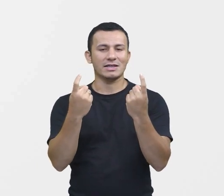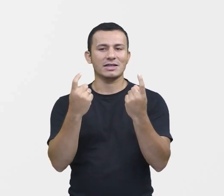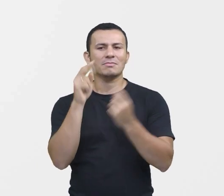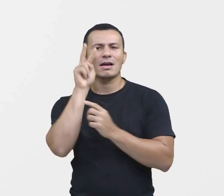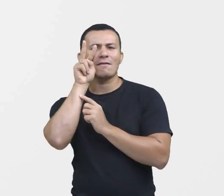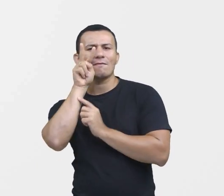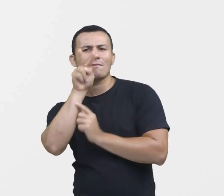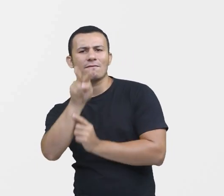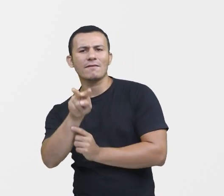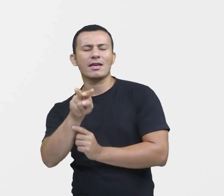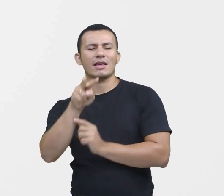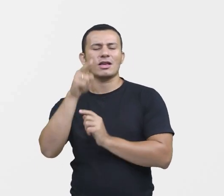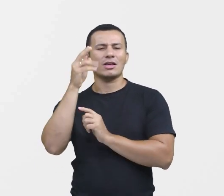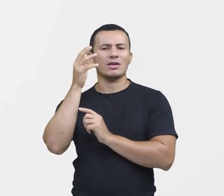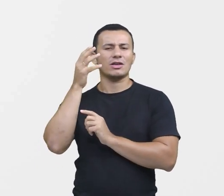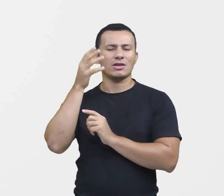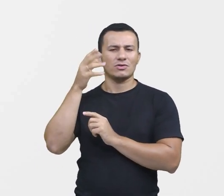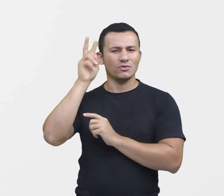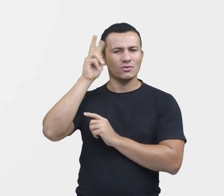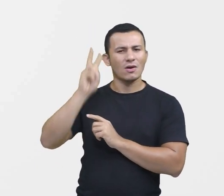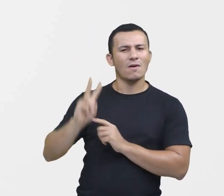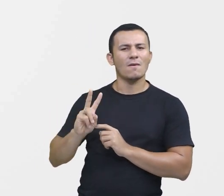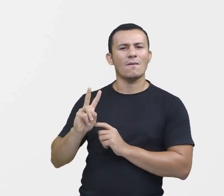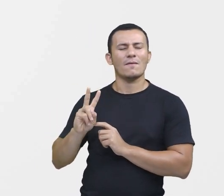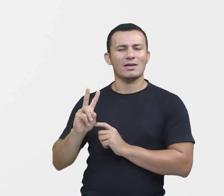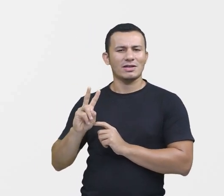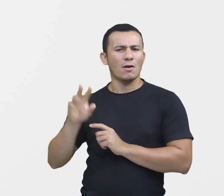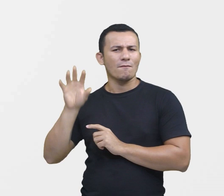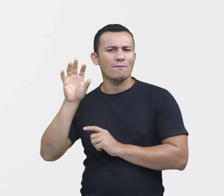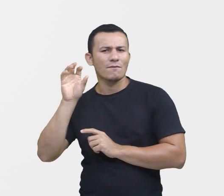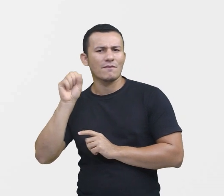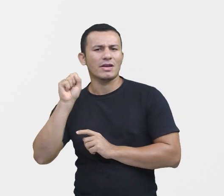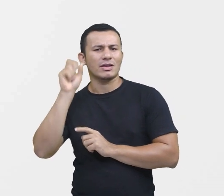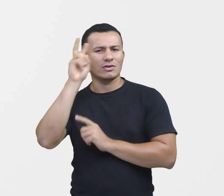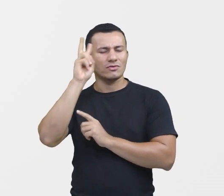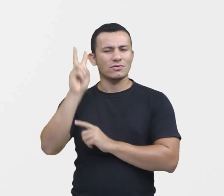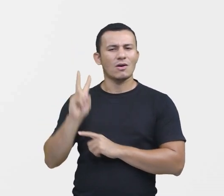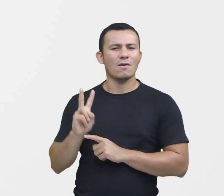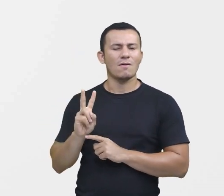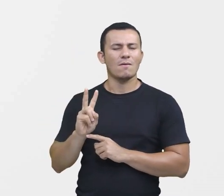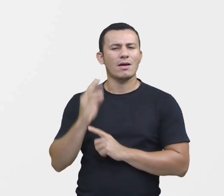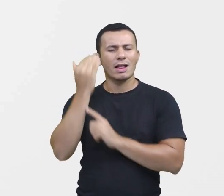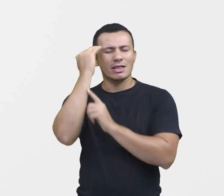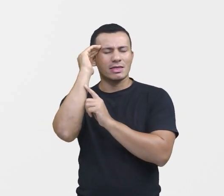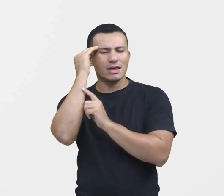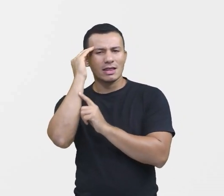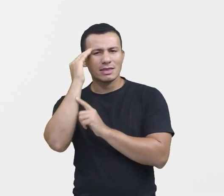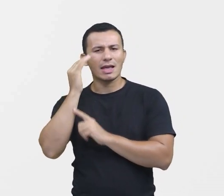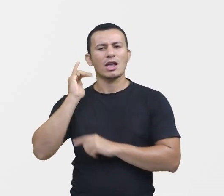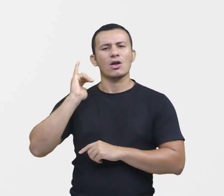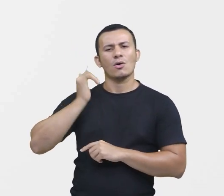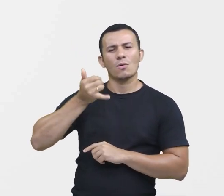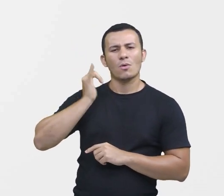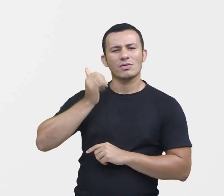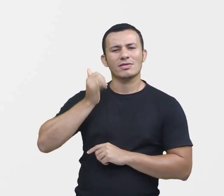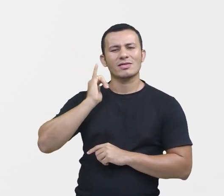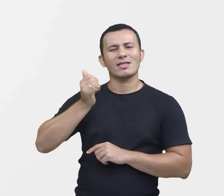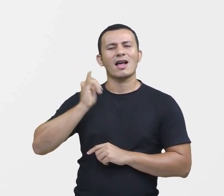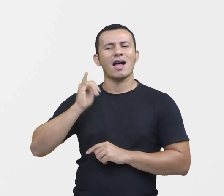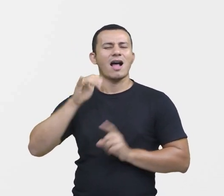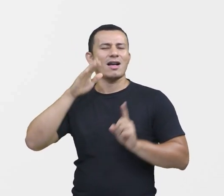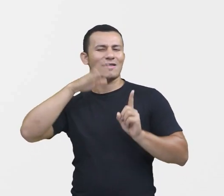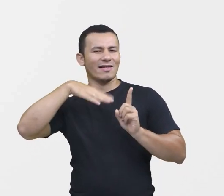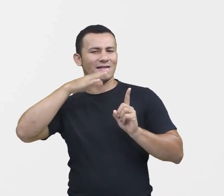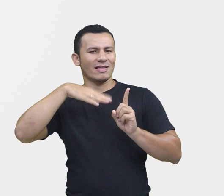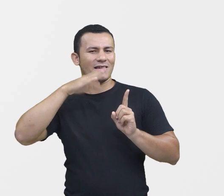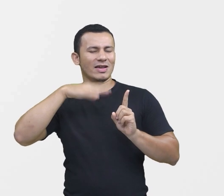historinhas, compreender, criar, contar e recontar narrativas que fazem parte do